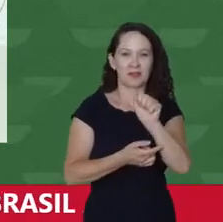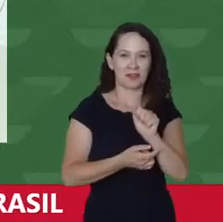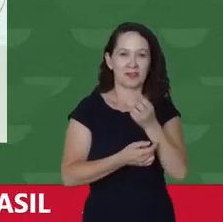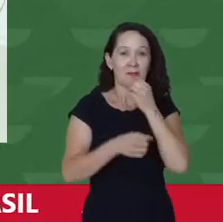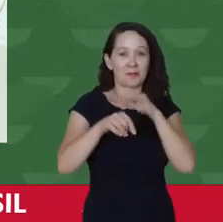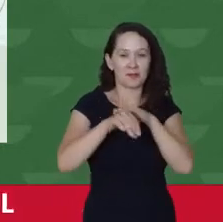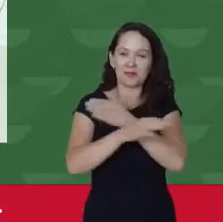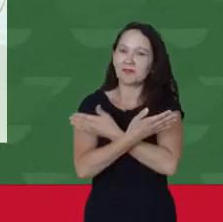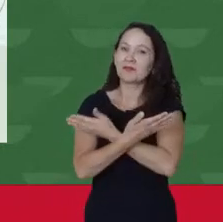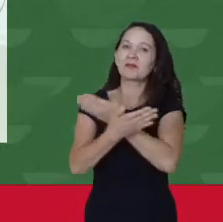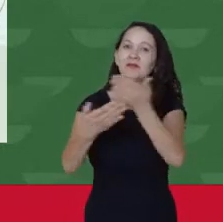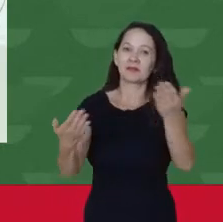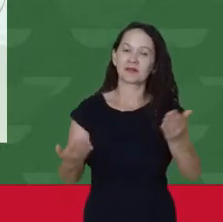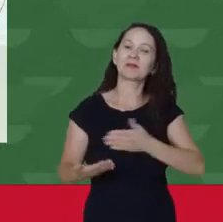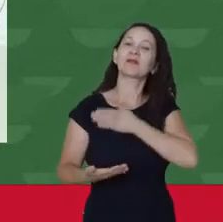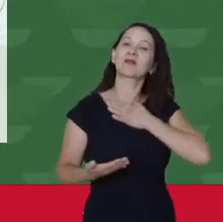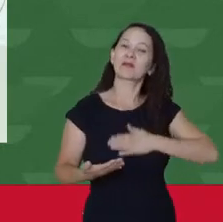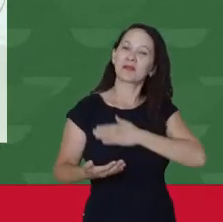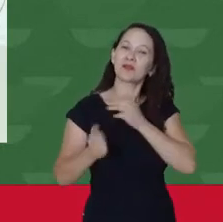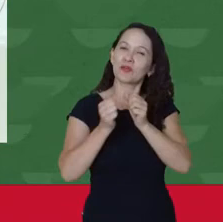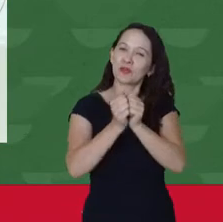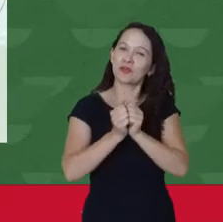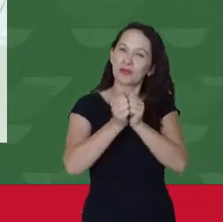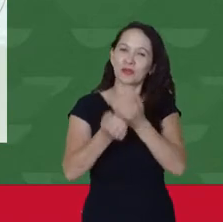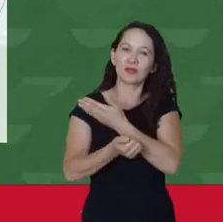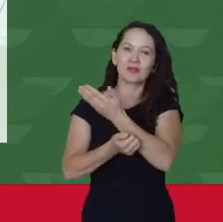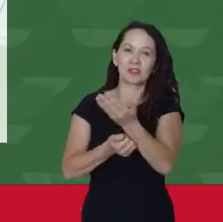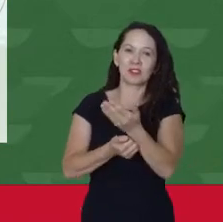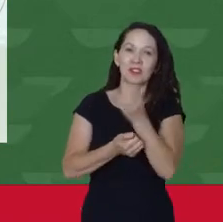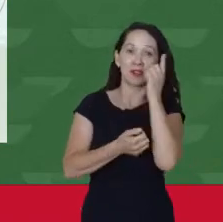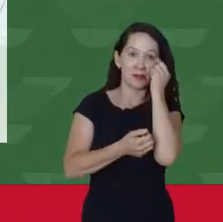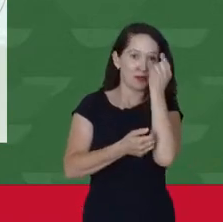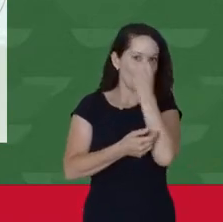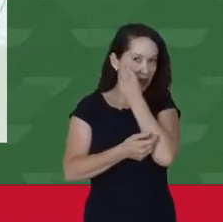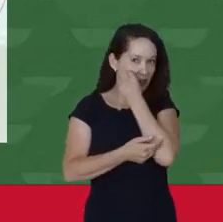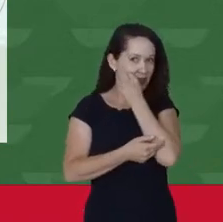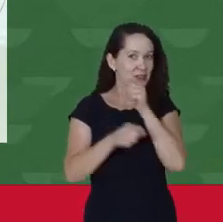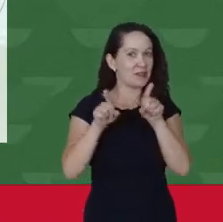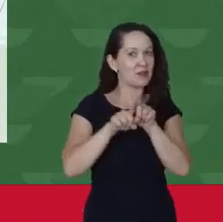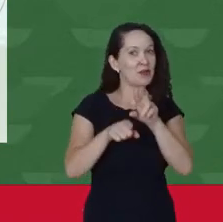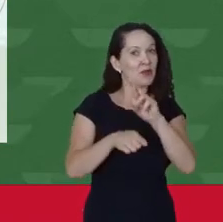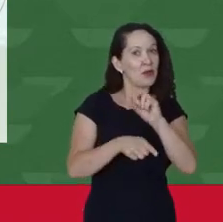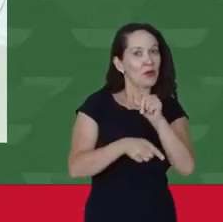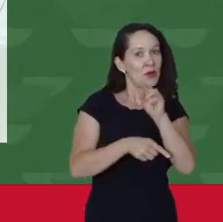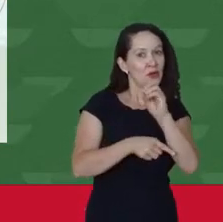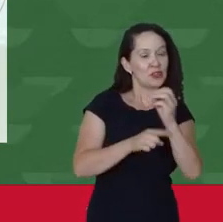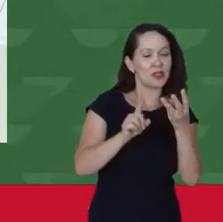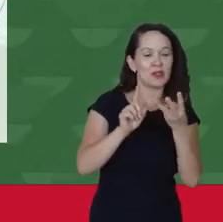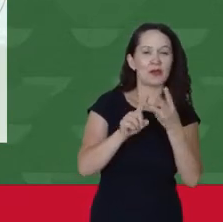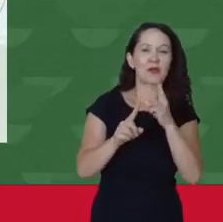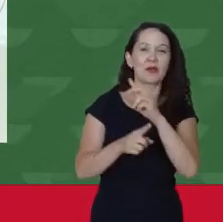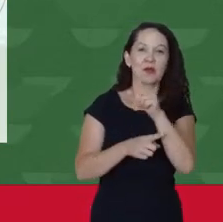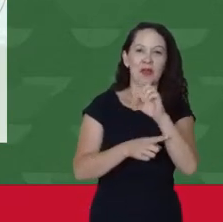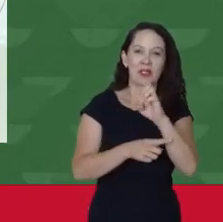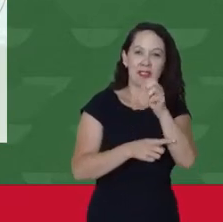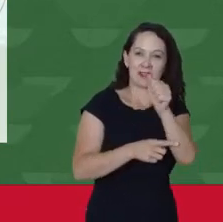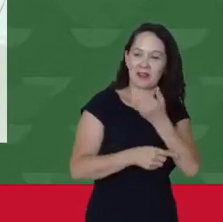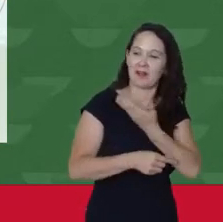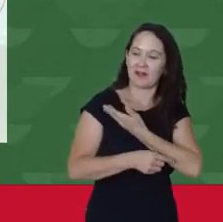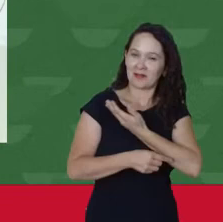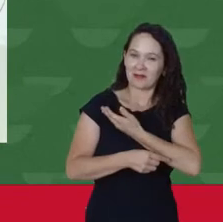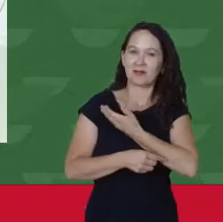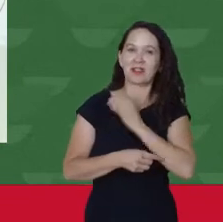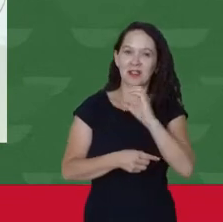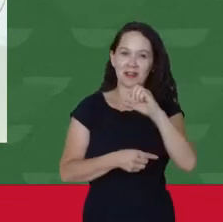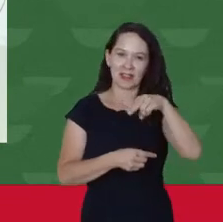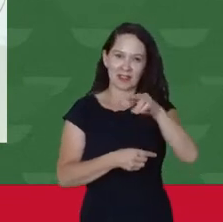Boa noite a todos, é um prazer estar contigo, Bongás, com o Rogério, com o Zeca, com a nossa colega da